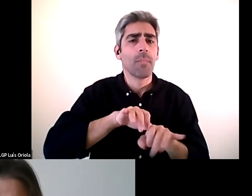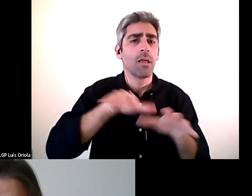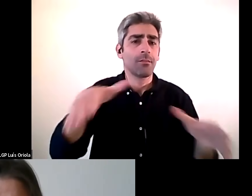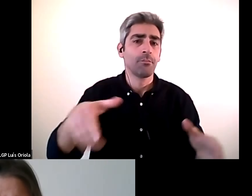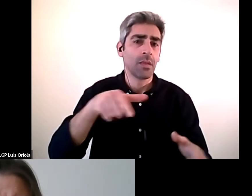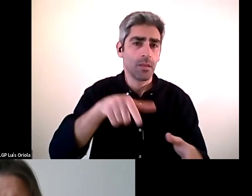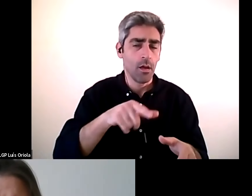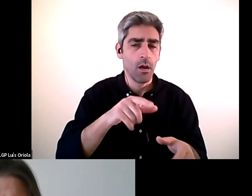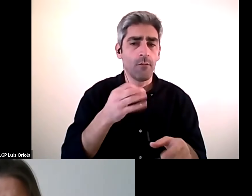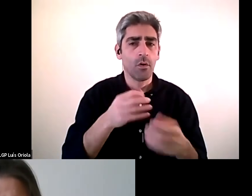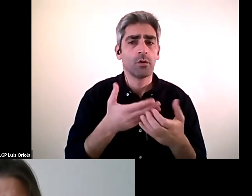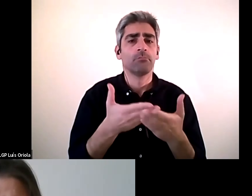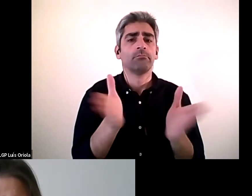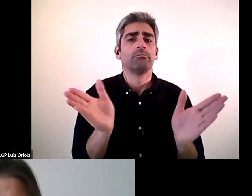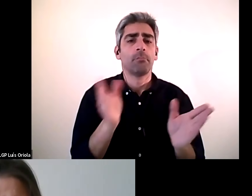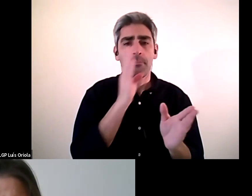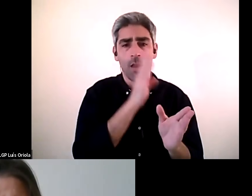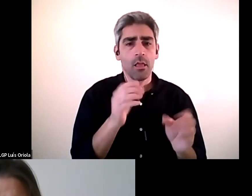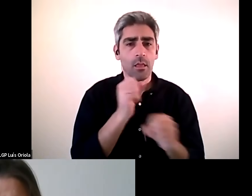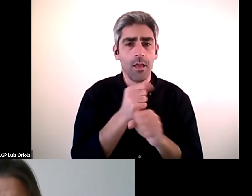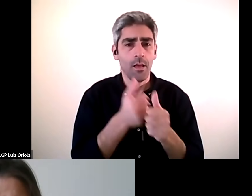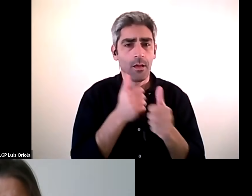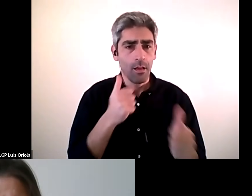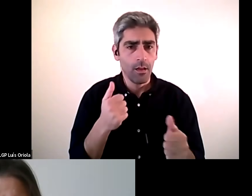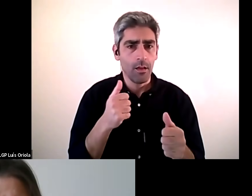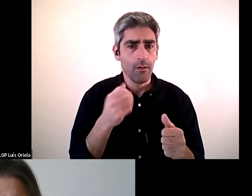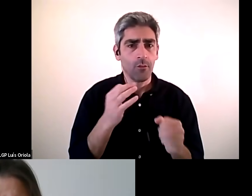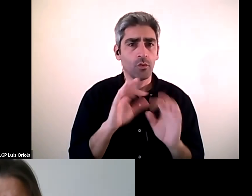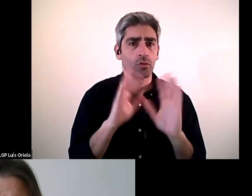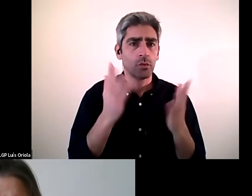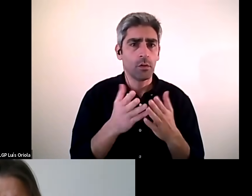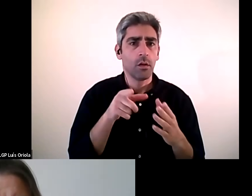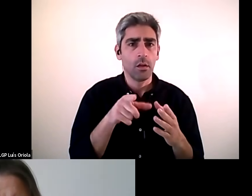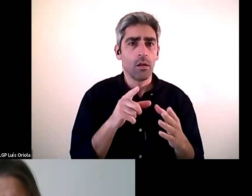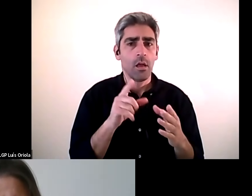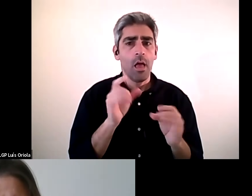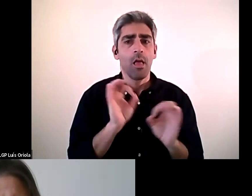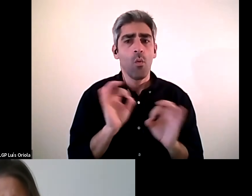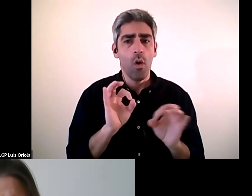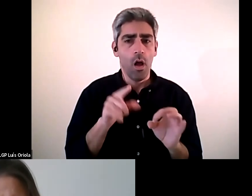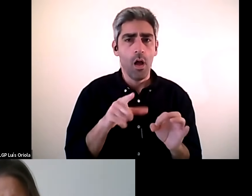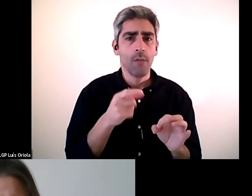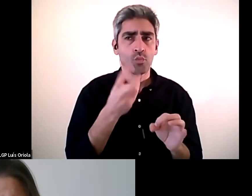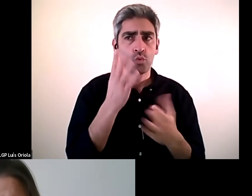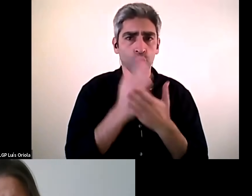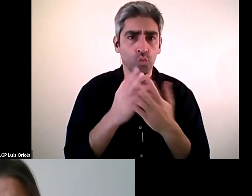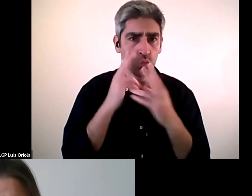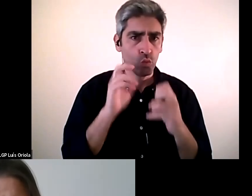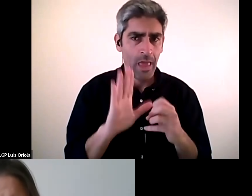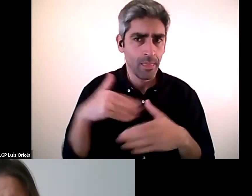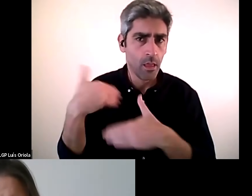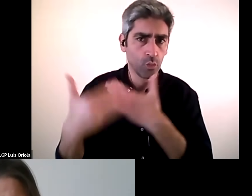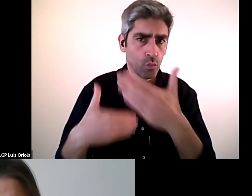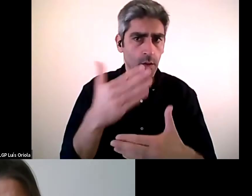se generalizou a prática do teletrabalho ou do trabalho a partir de casa, pois ainda não existem muitos estudos ainda a decorrer,